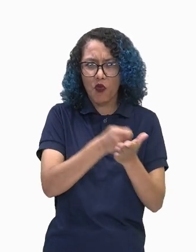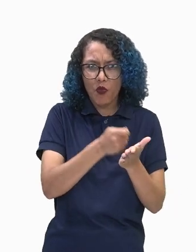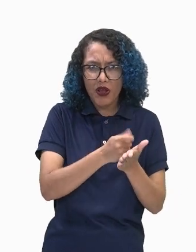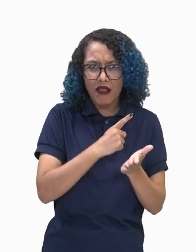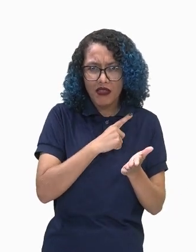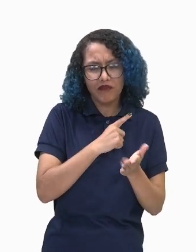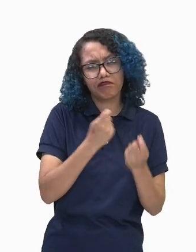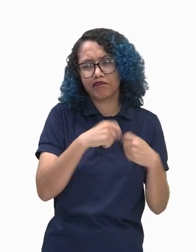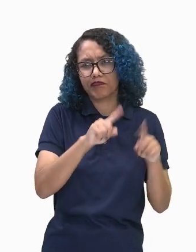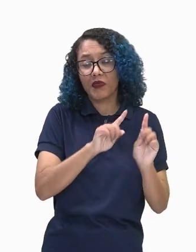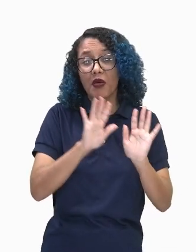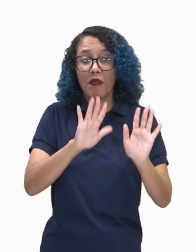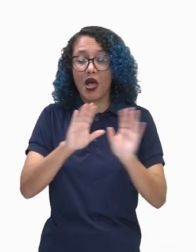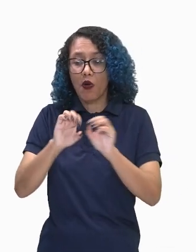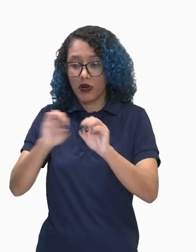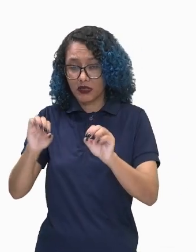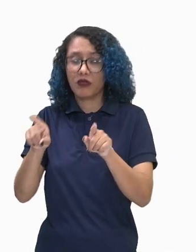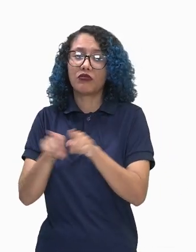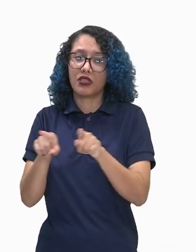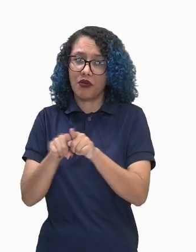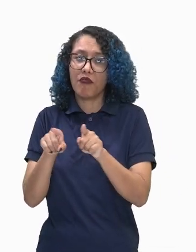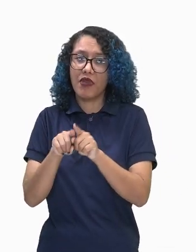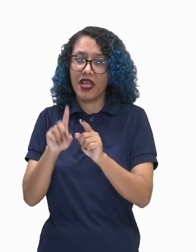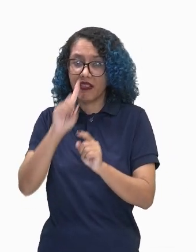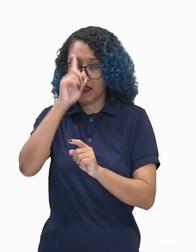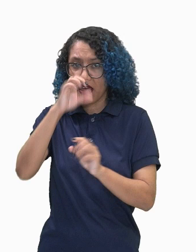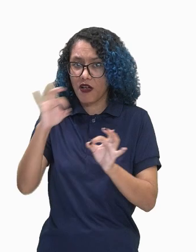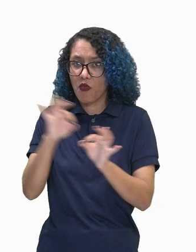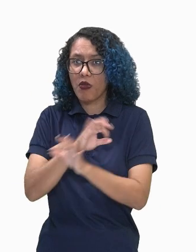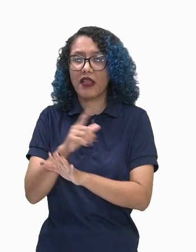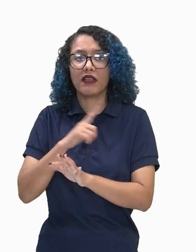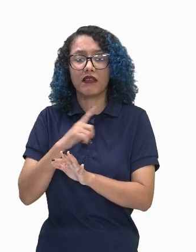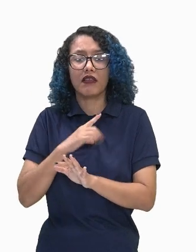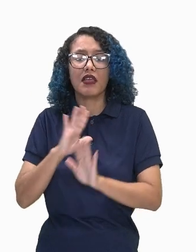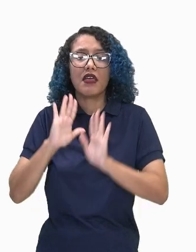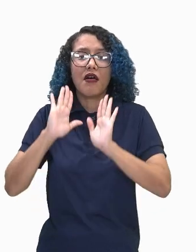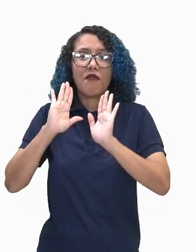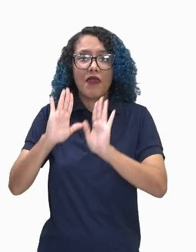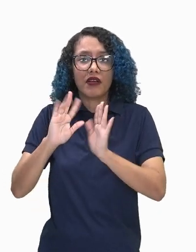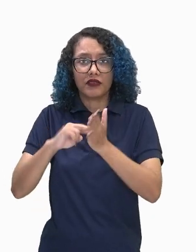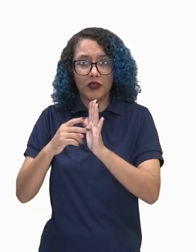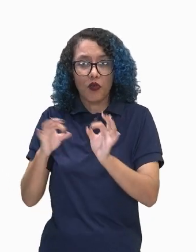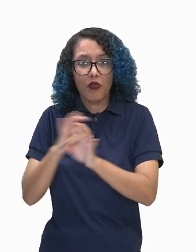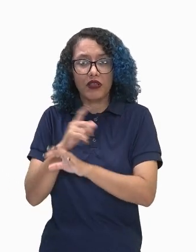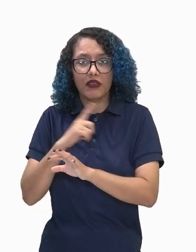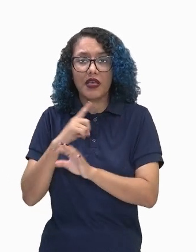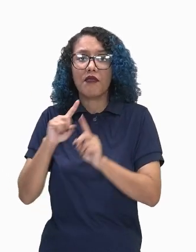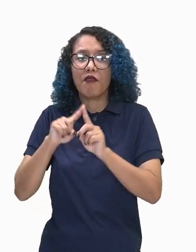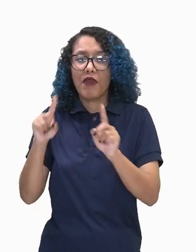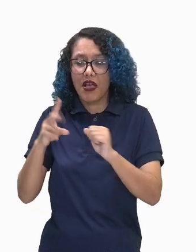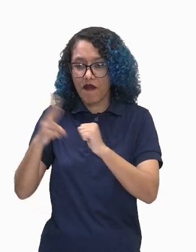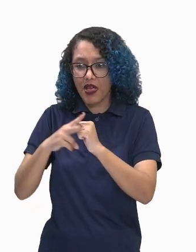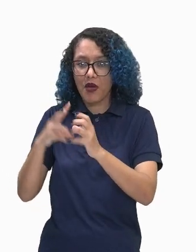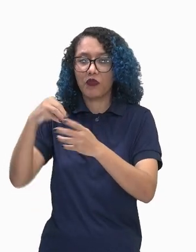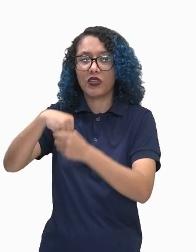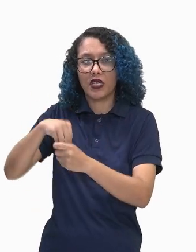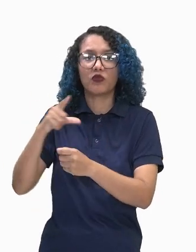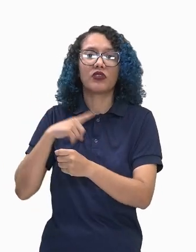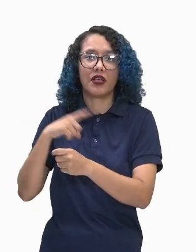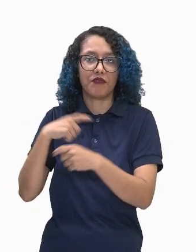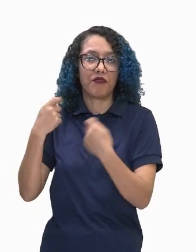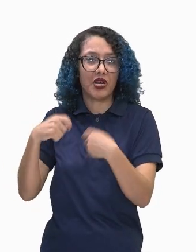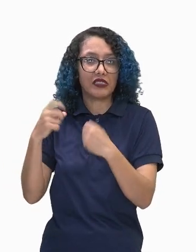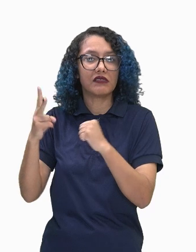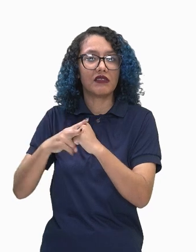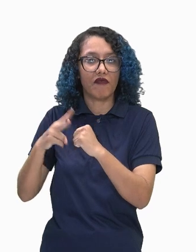No caso das orações, também passa uma ideia completa, no entanto, ela é formada a partir de um verbo, ou seja,